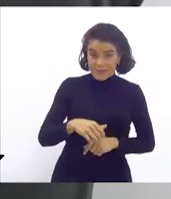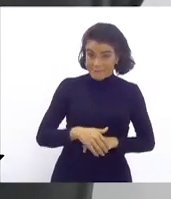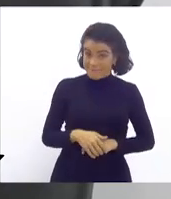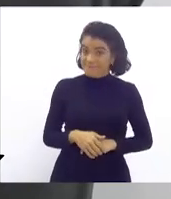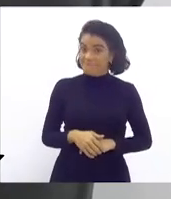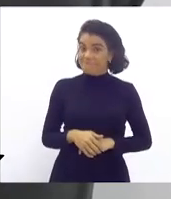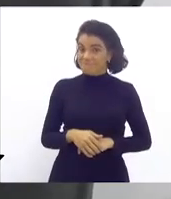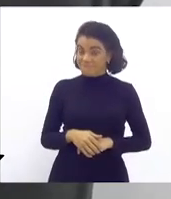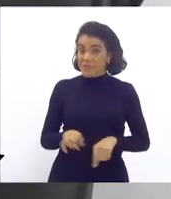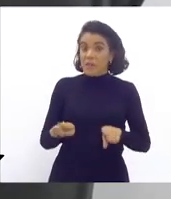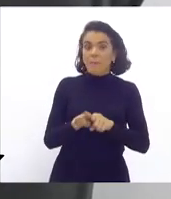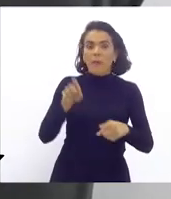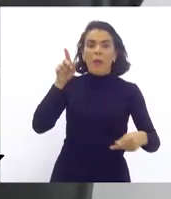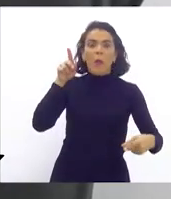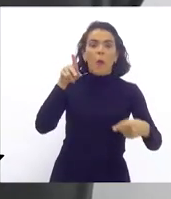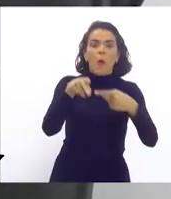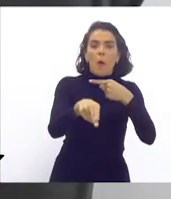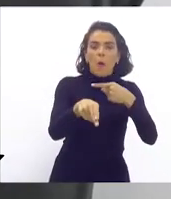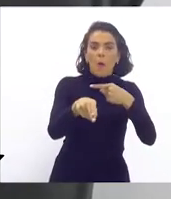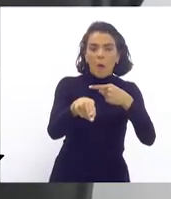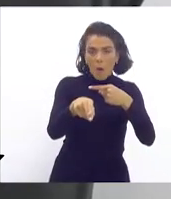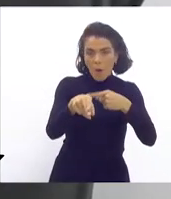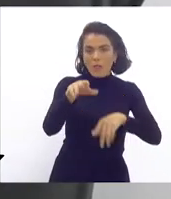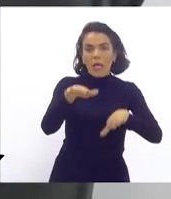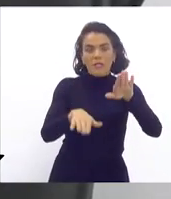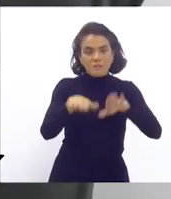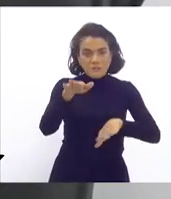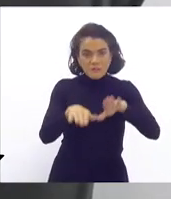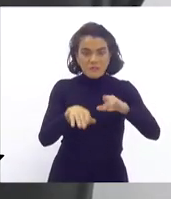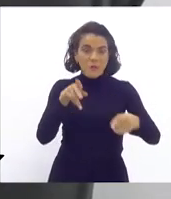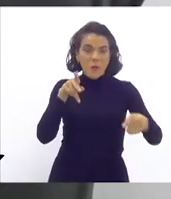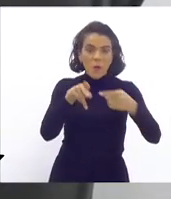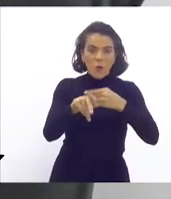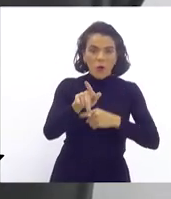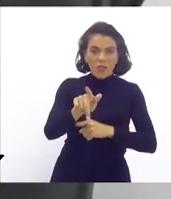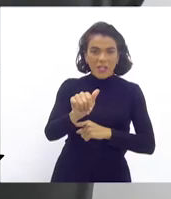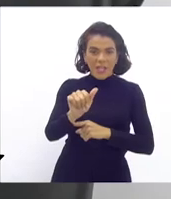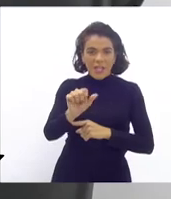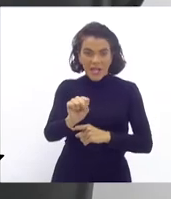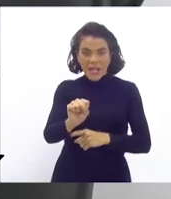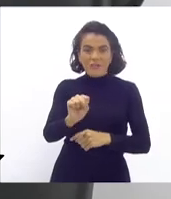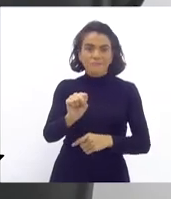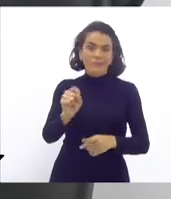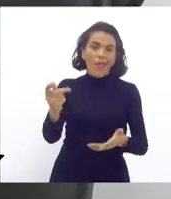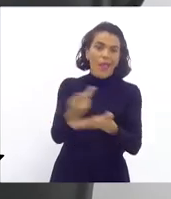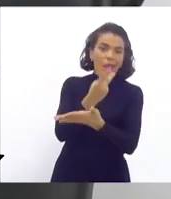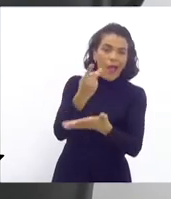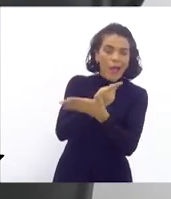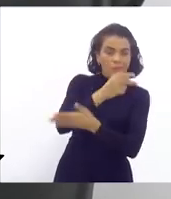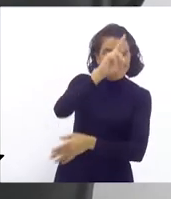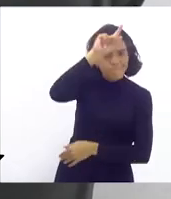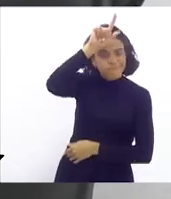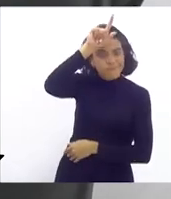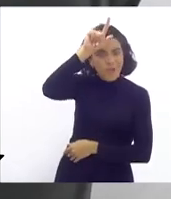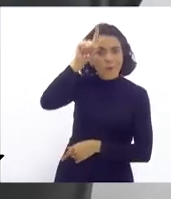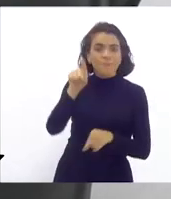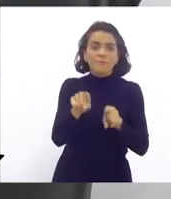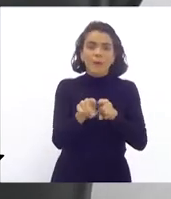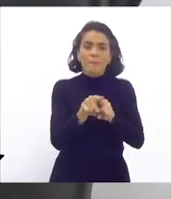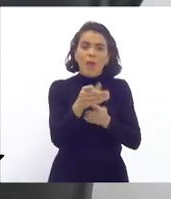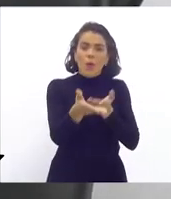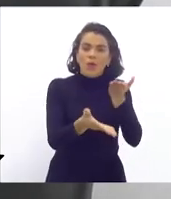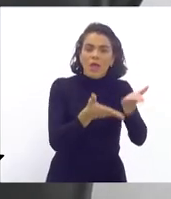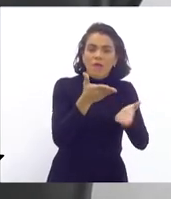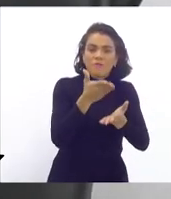tem um corte às vezes realizado indevidamente que tem um serviço